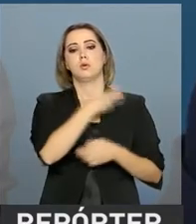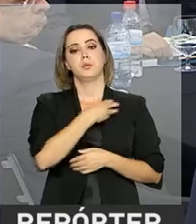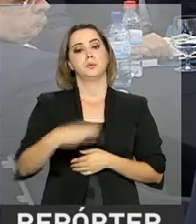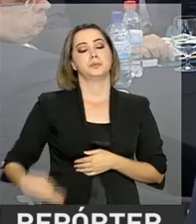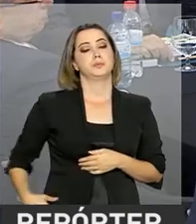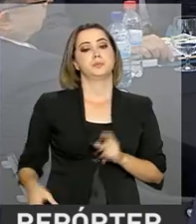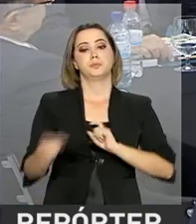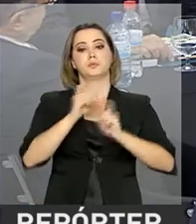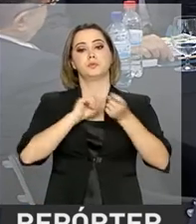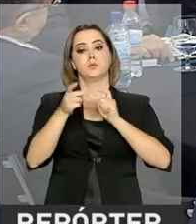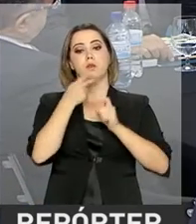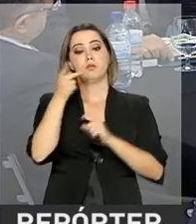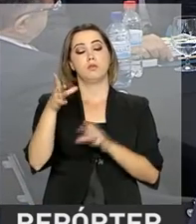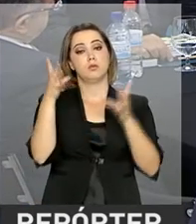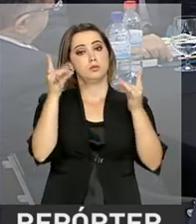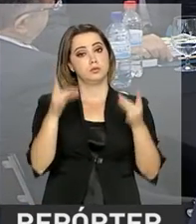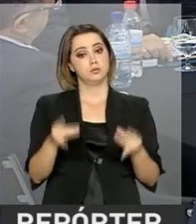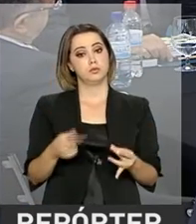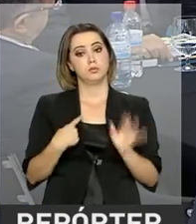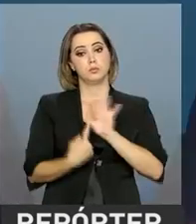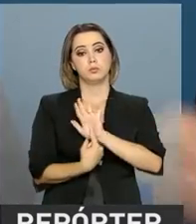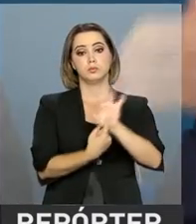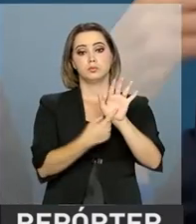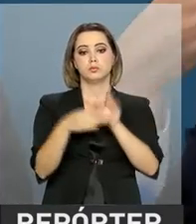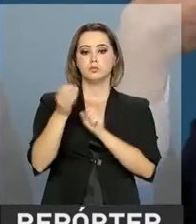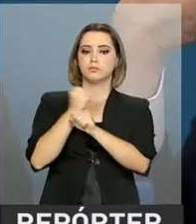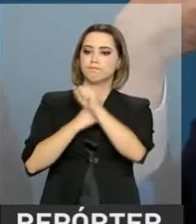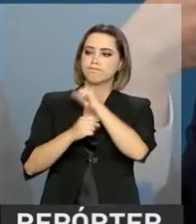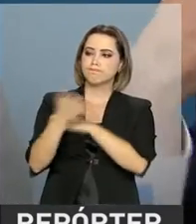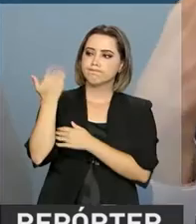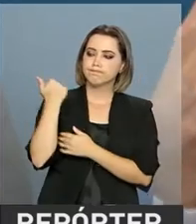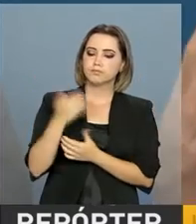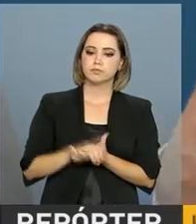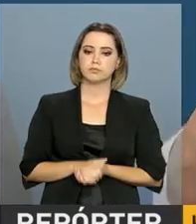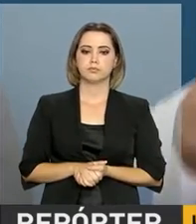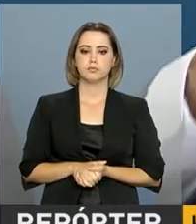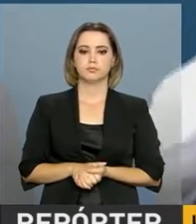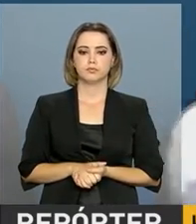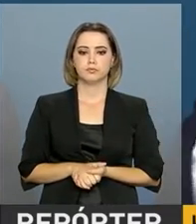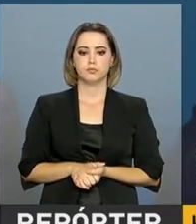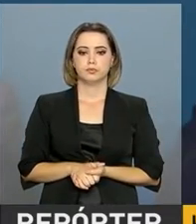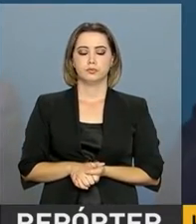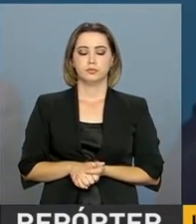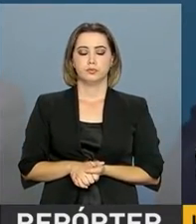meirelles disse que os dados refletem o passado é o resultado dessa